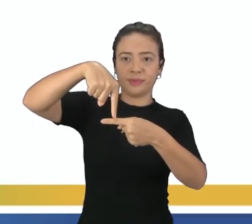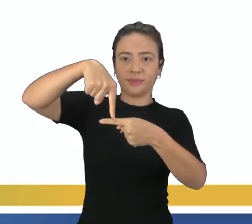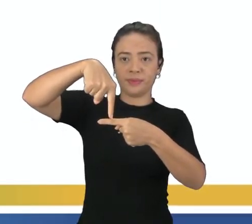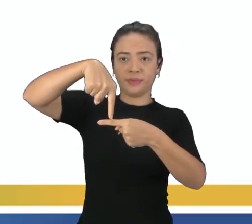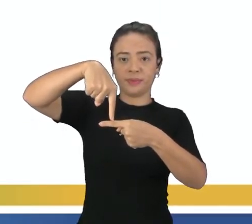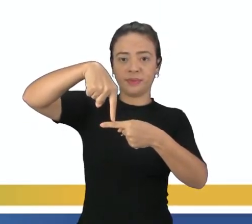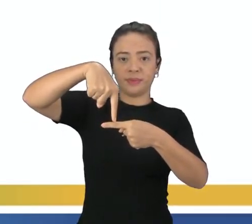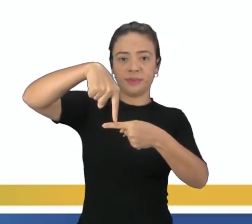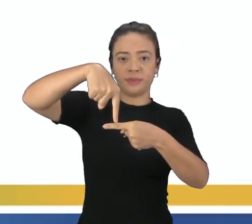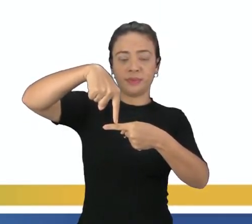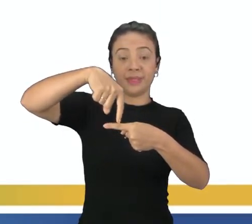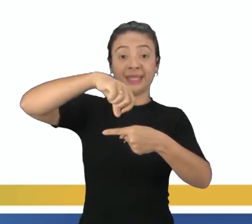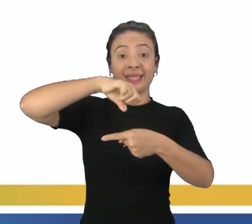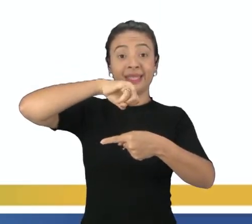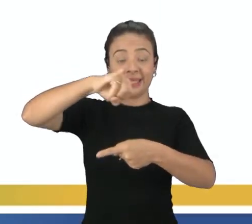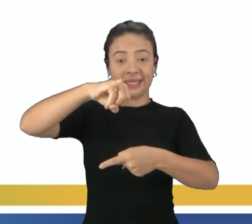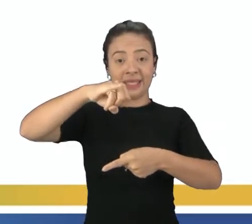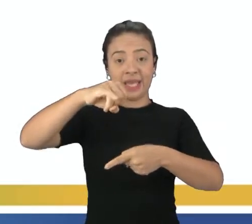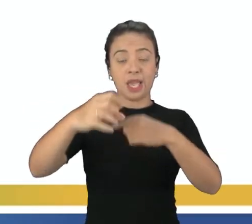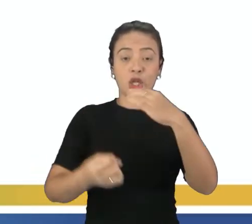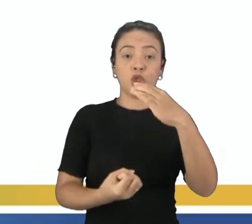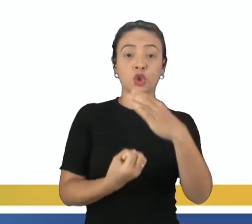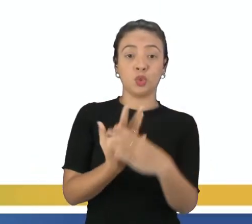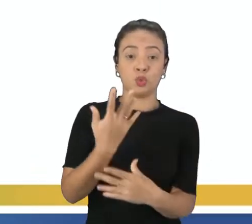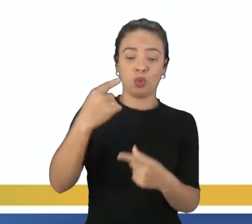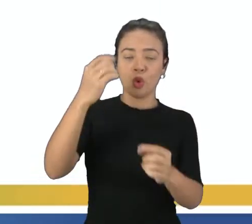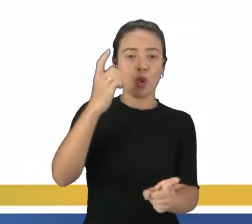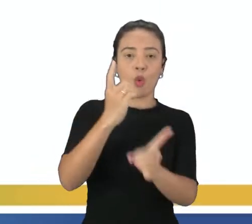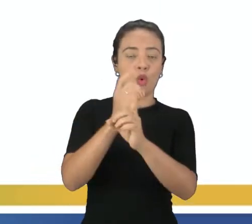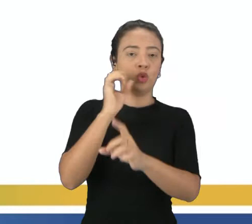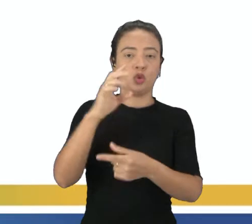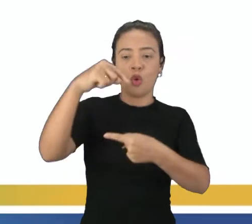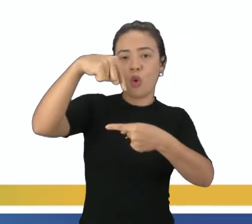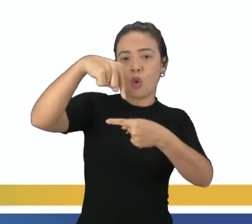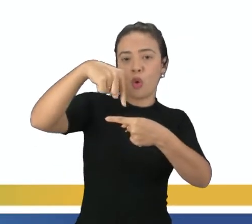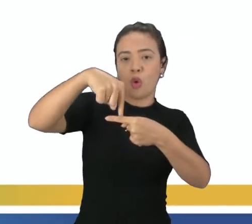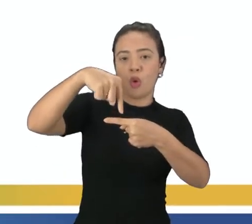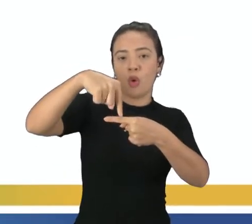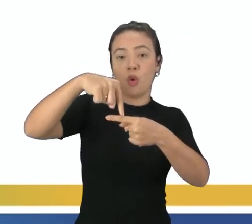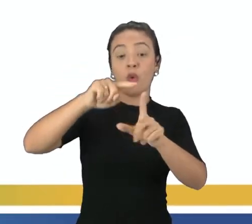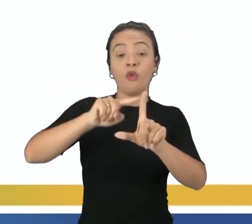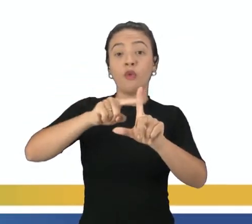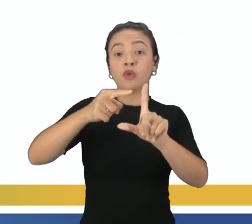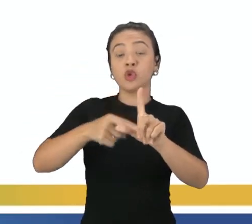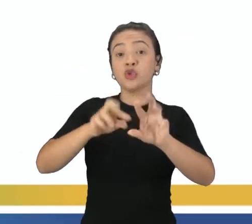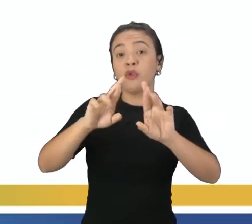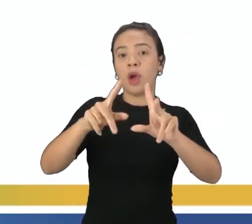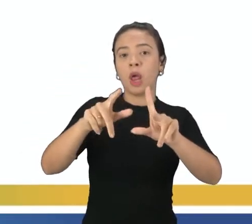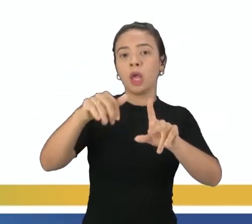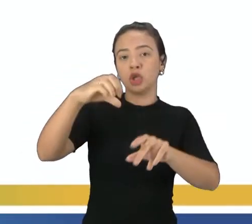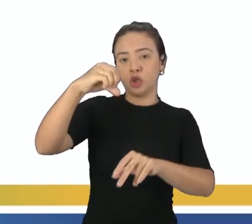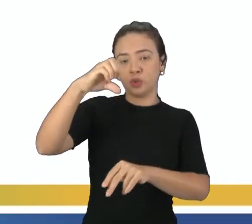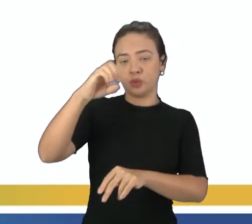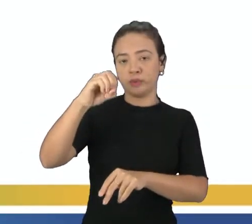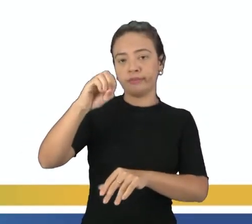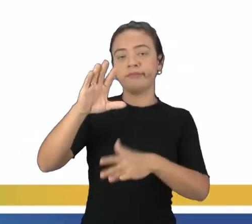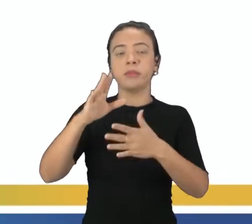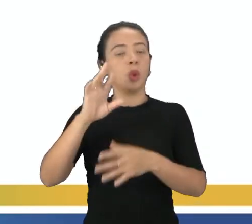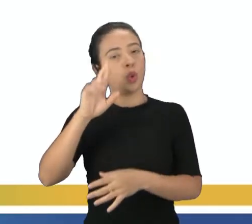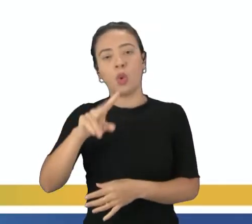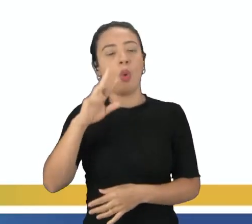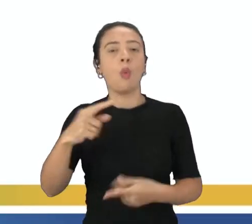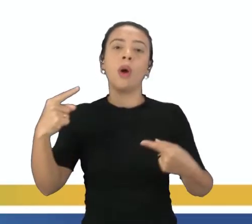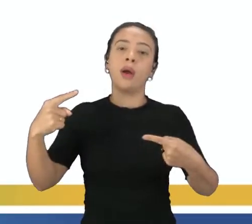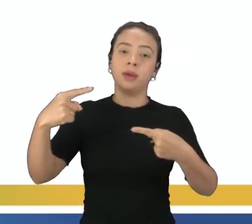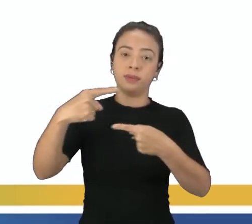visualizar melhor. Se elas se formam se elas se cruzam formando um ângulo de frente 90 graus, elas não são